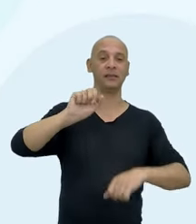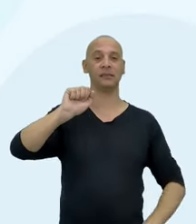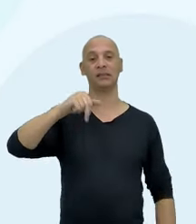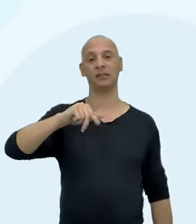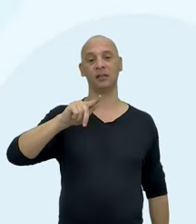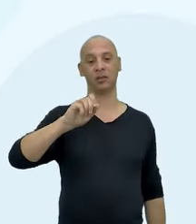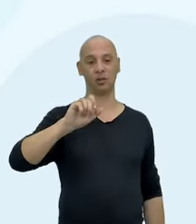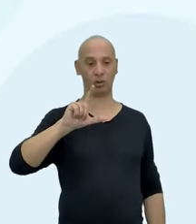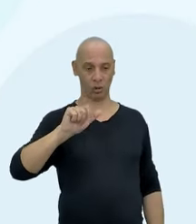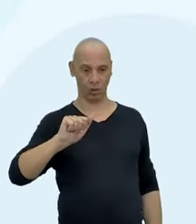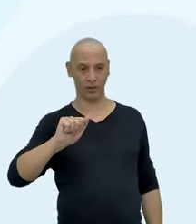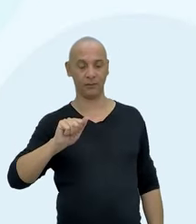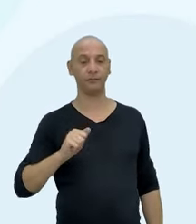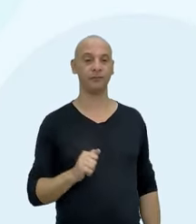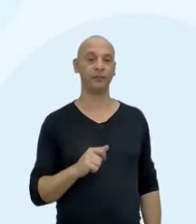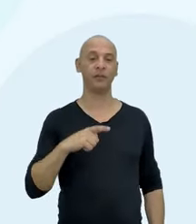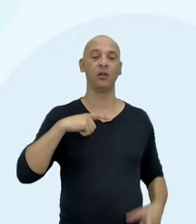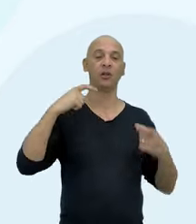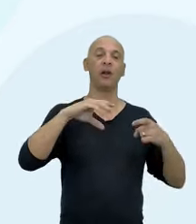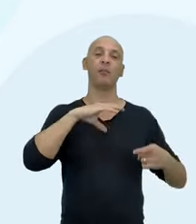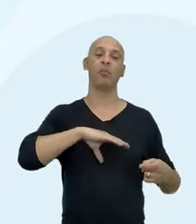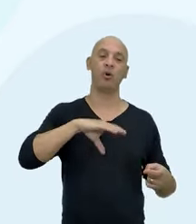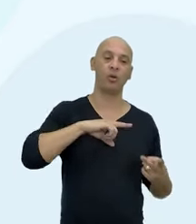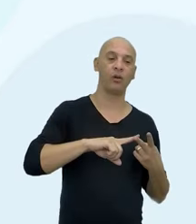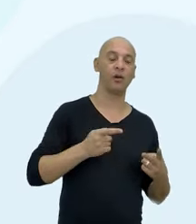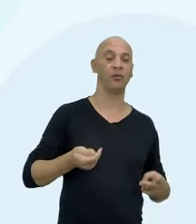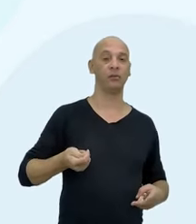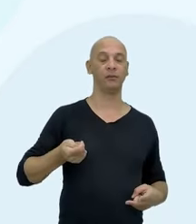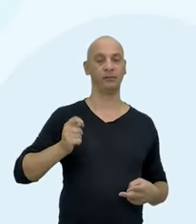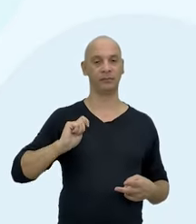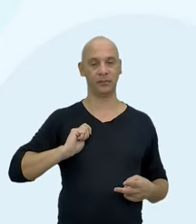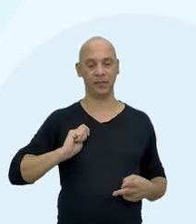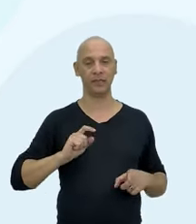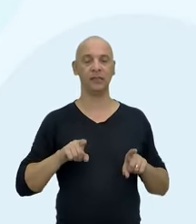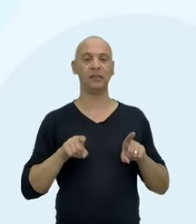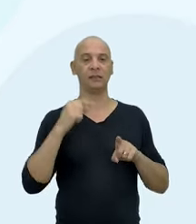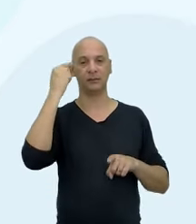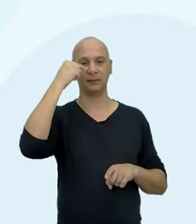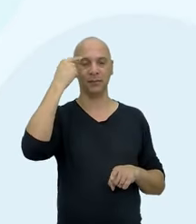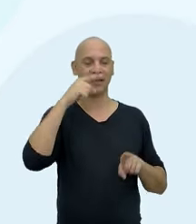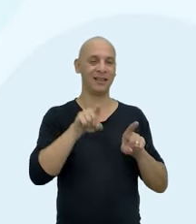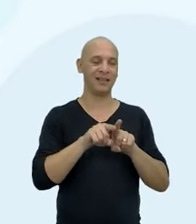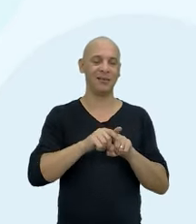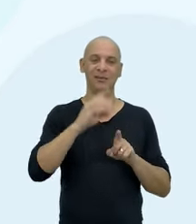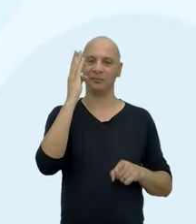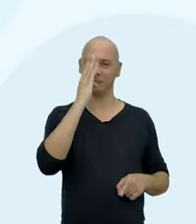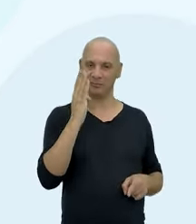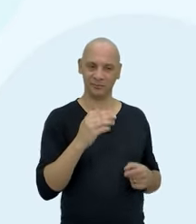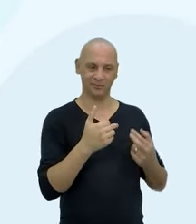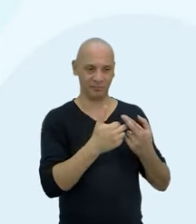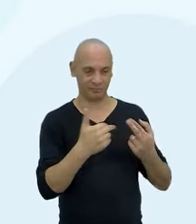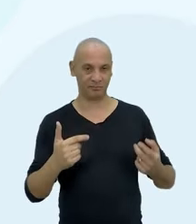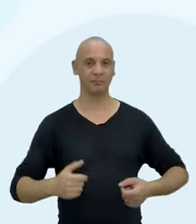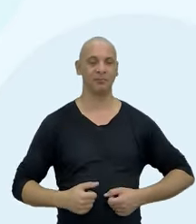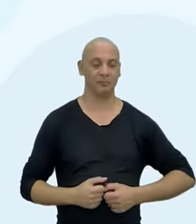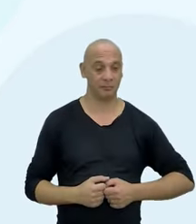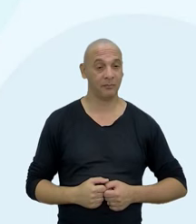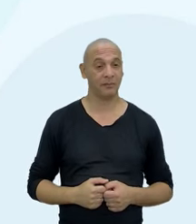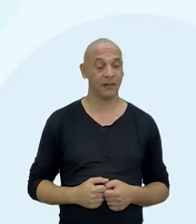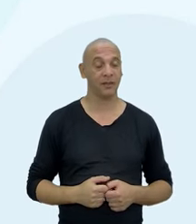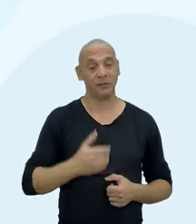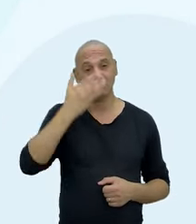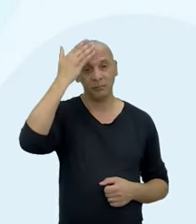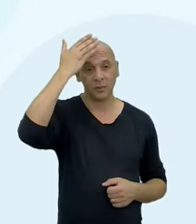que foi a defesa nós temos em Portugal na Espanha e as teses também nessas regiões além do Brasil né